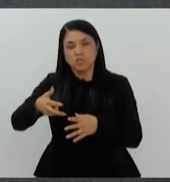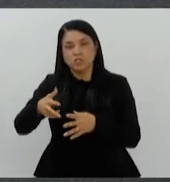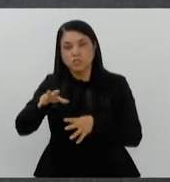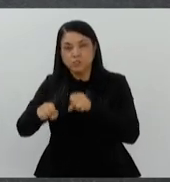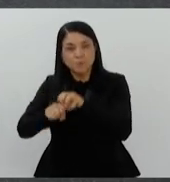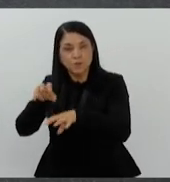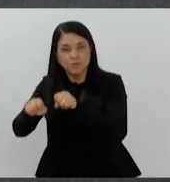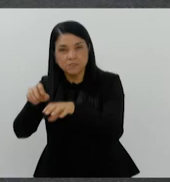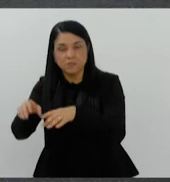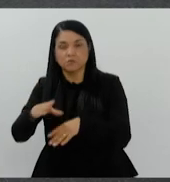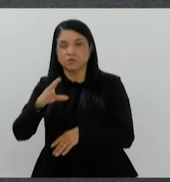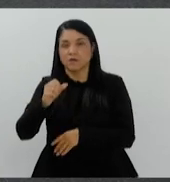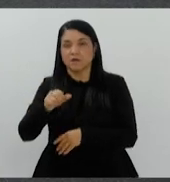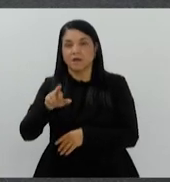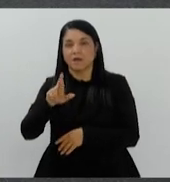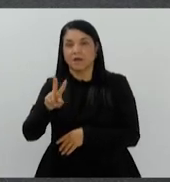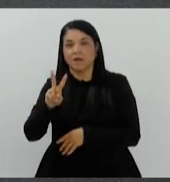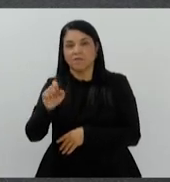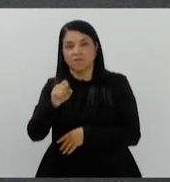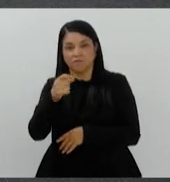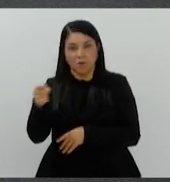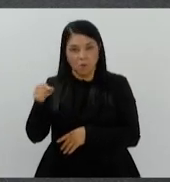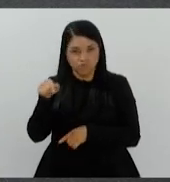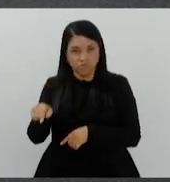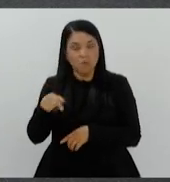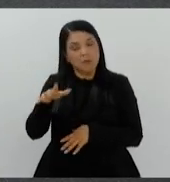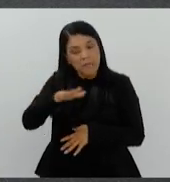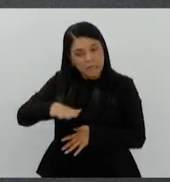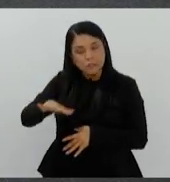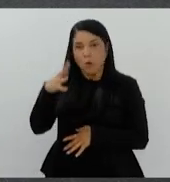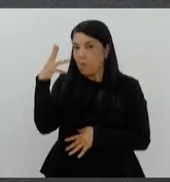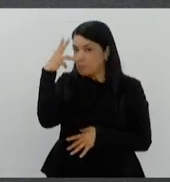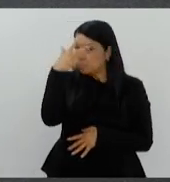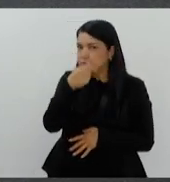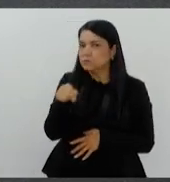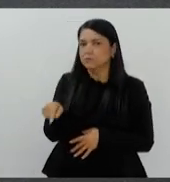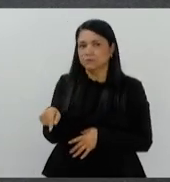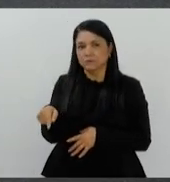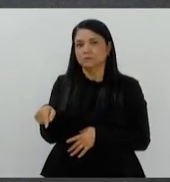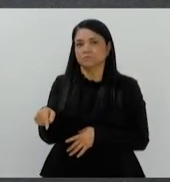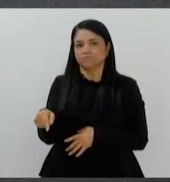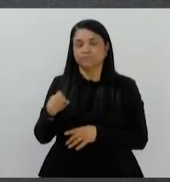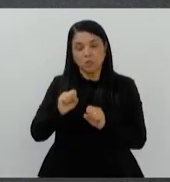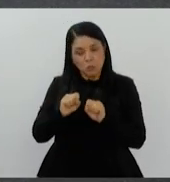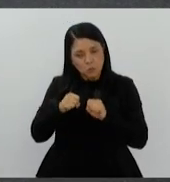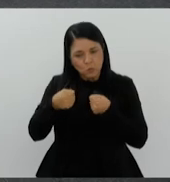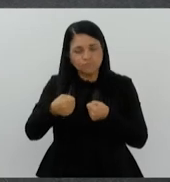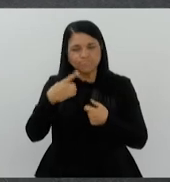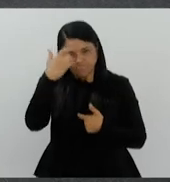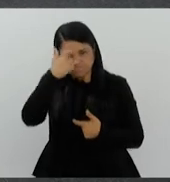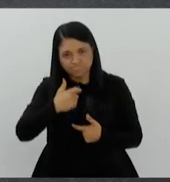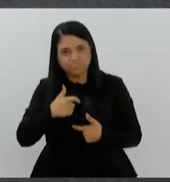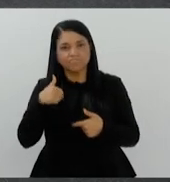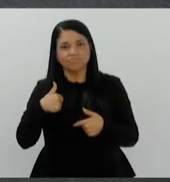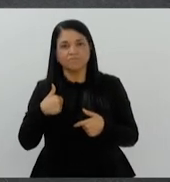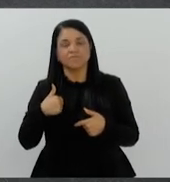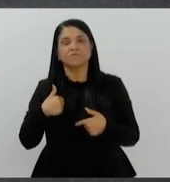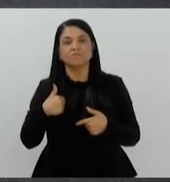forno de carvão ilegal. É uma região muito bonita. Eu sou um grande defensor